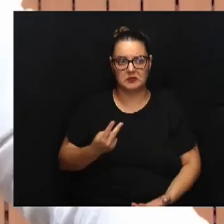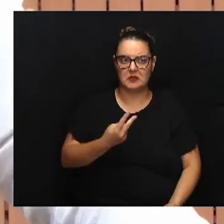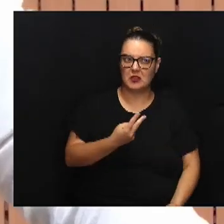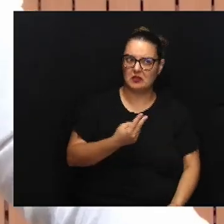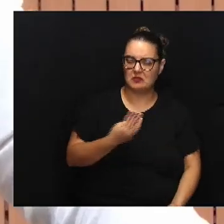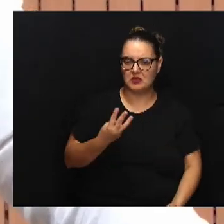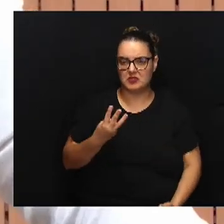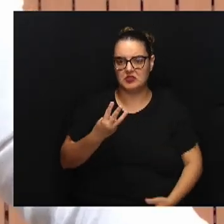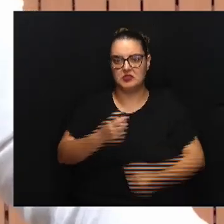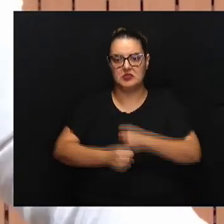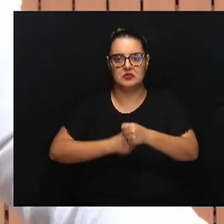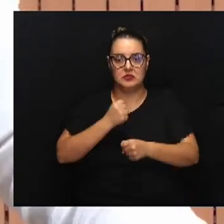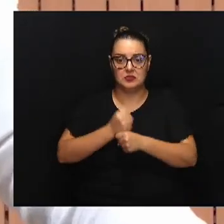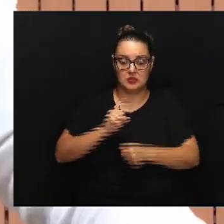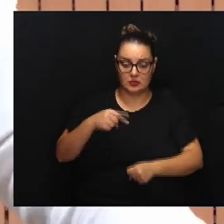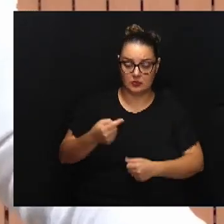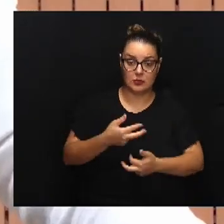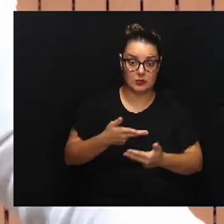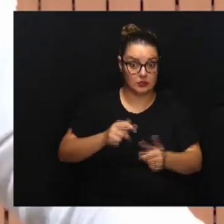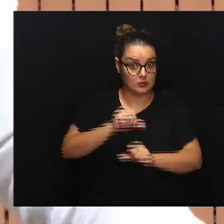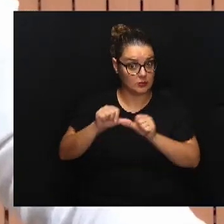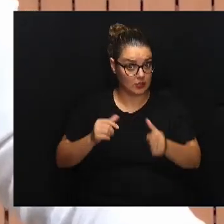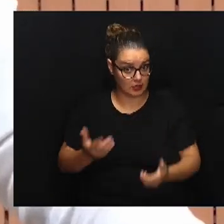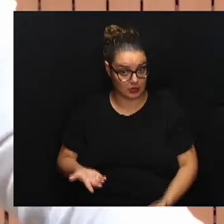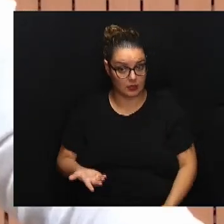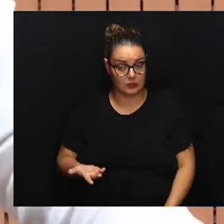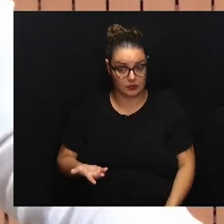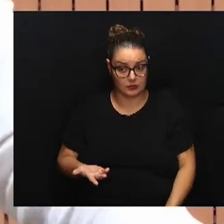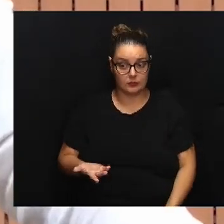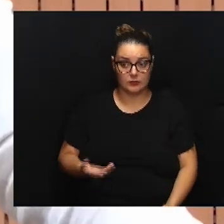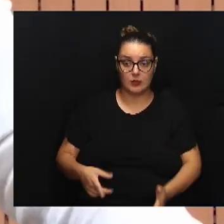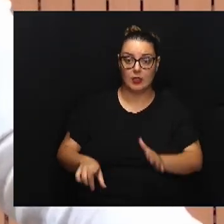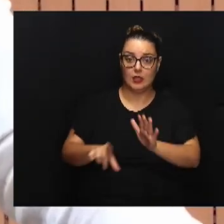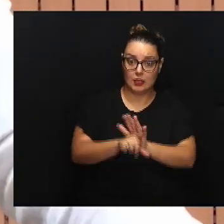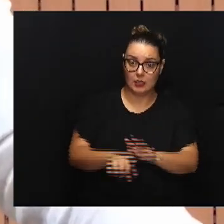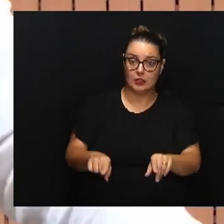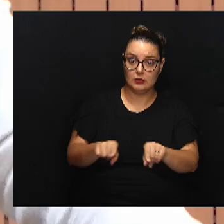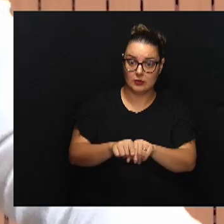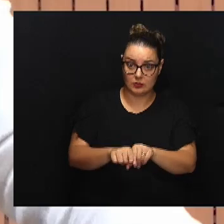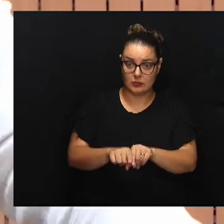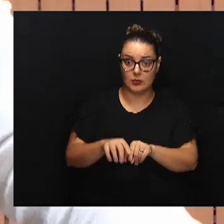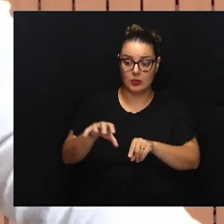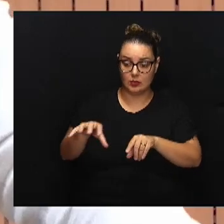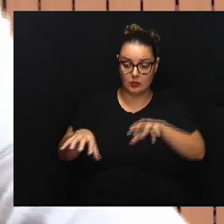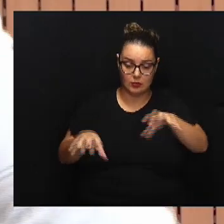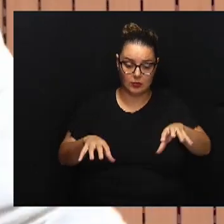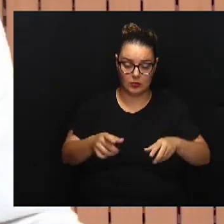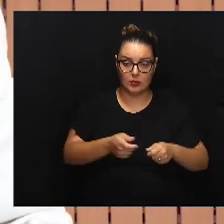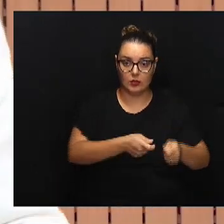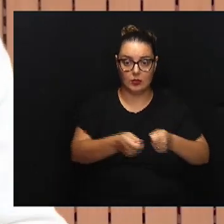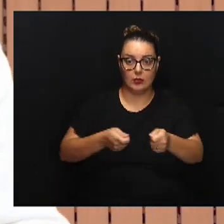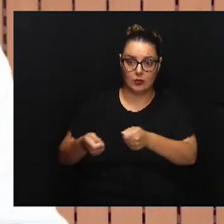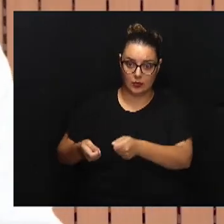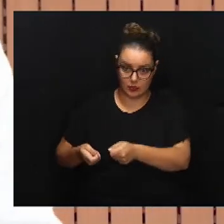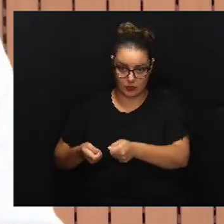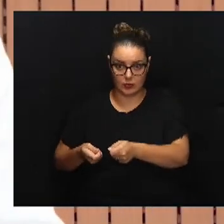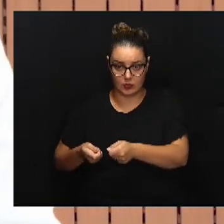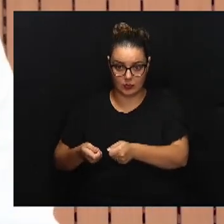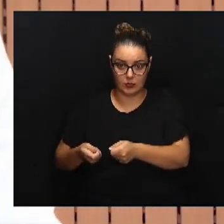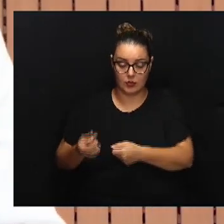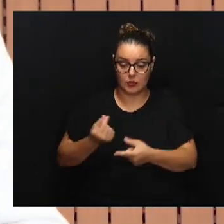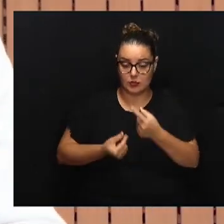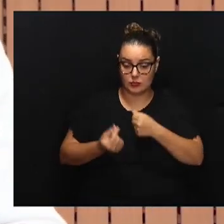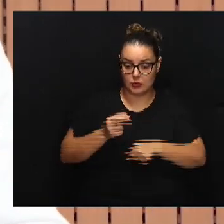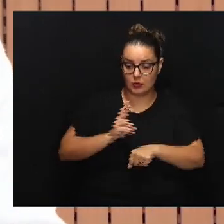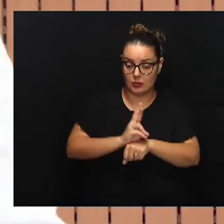23 anos depois, as coisas mudaram, inclusive a legislação, os órgãos de controle, de que maneira os recursos